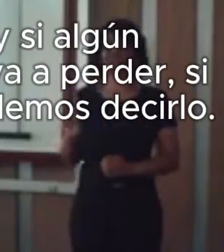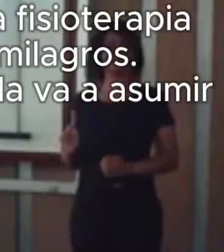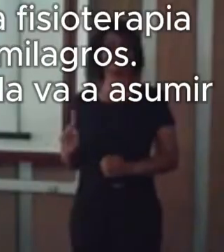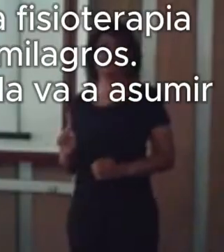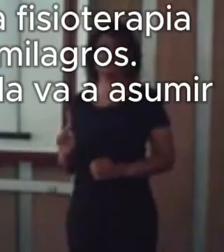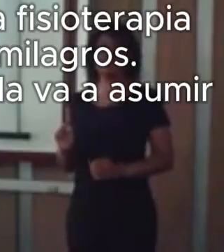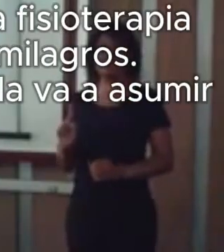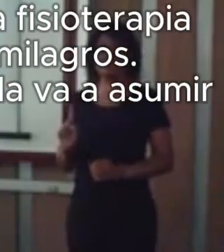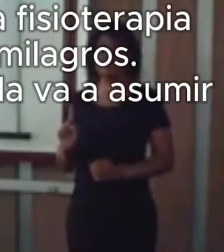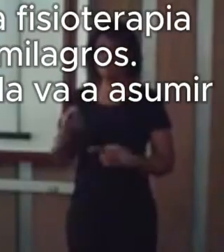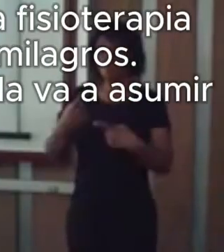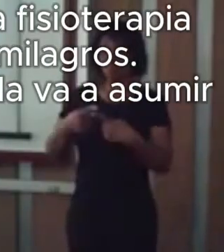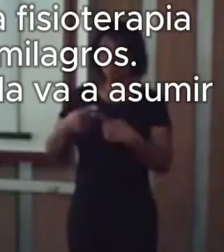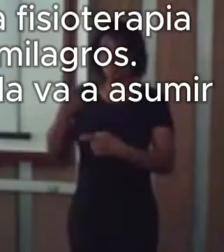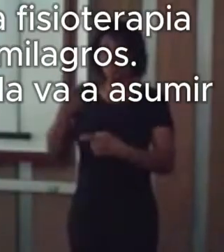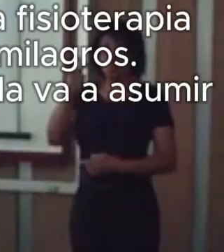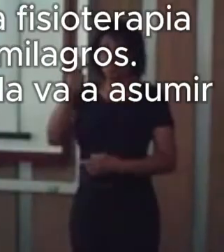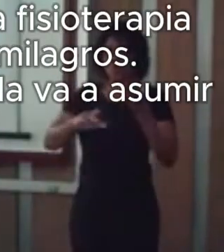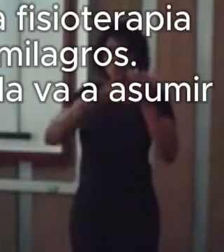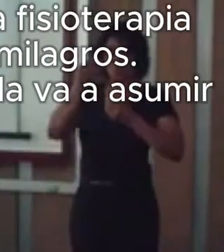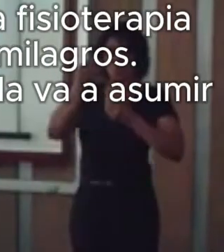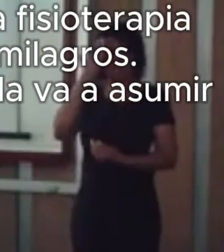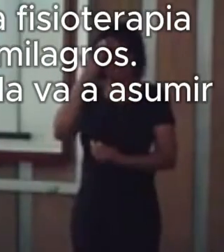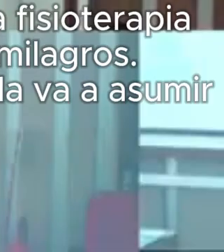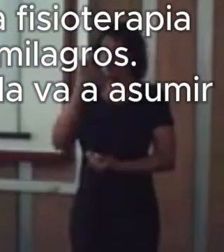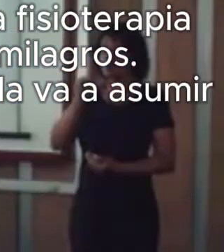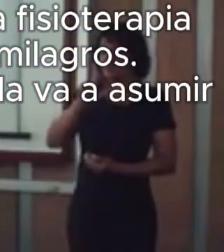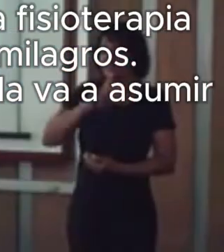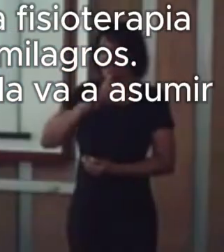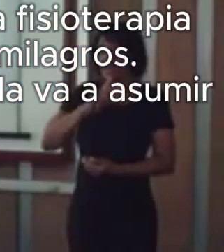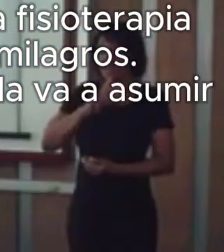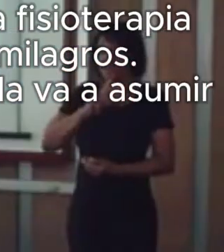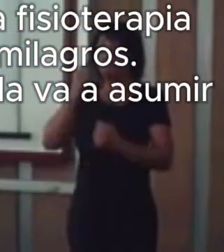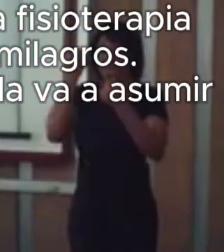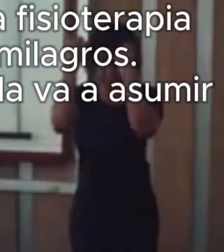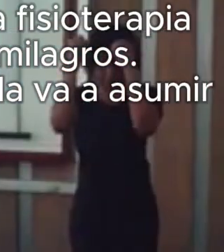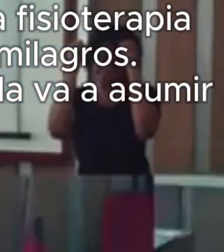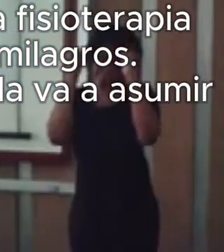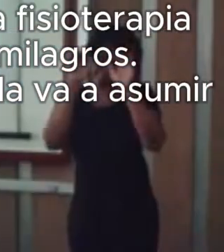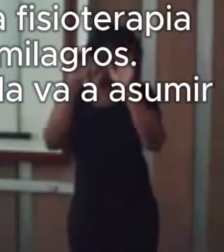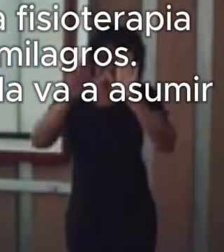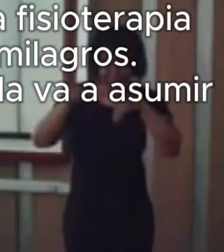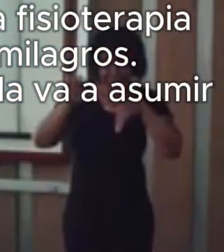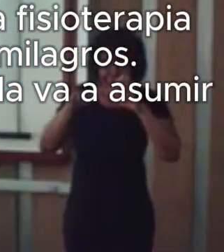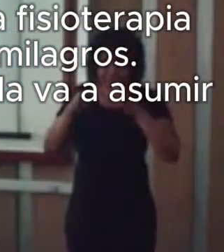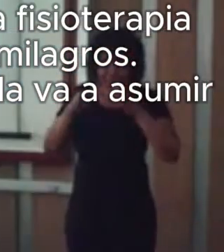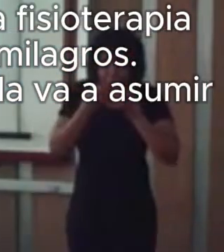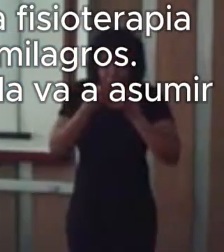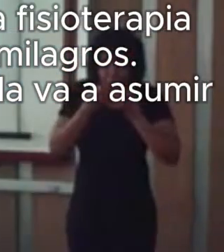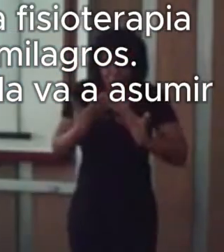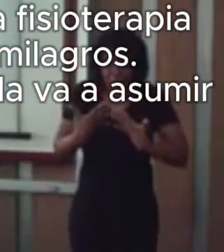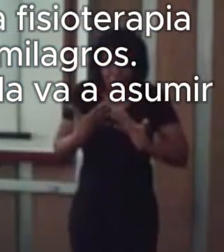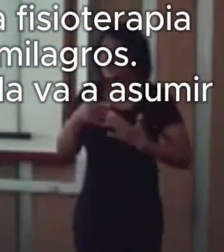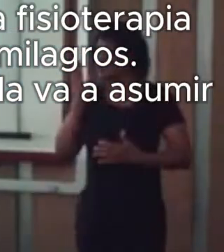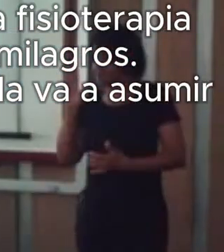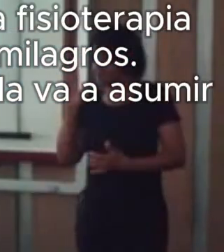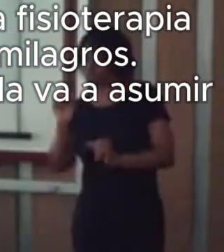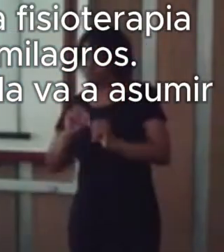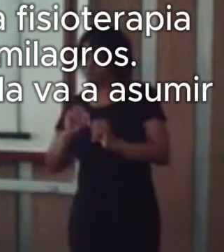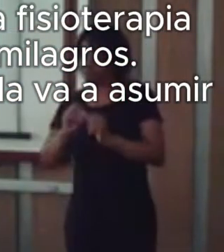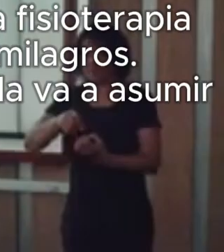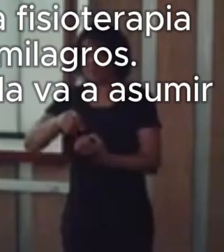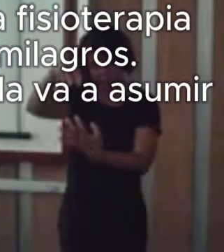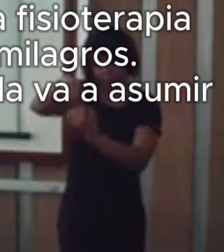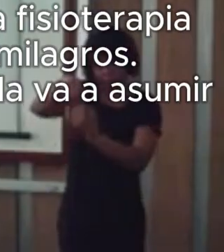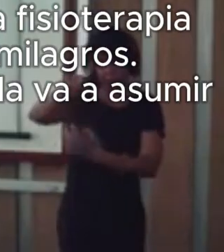dizer, porque a gente não tem como saber quanto que sobrou, e fisioterapia é uma bênção, né? Então, todo mundo que já fez sabe que opera milagres,